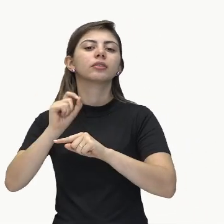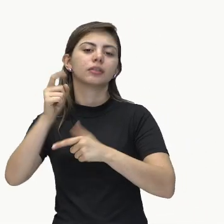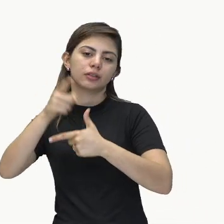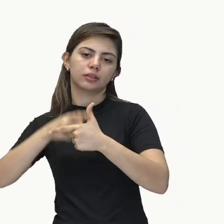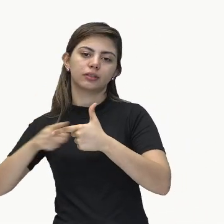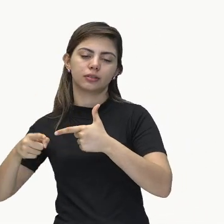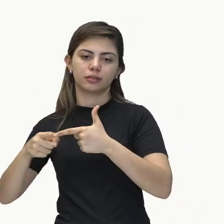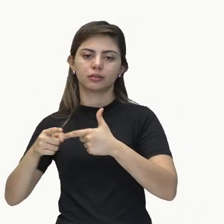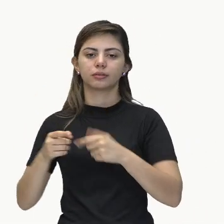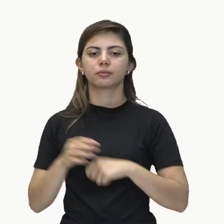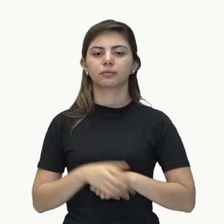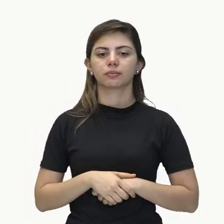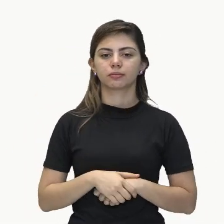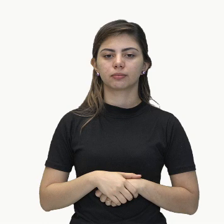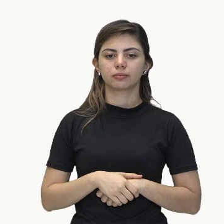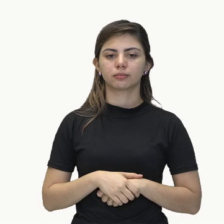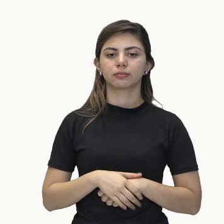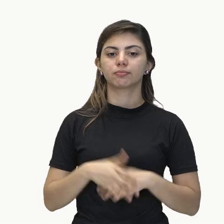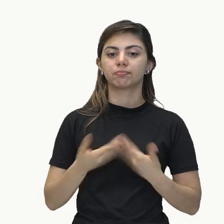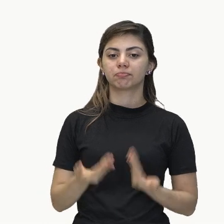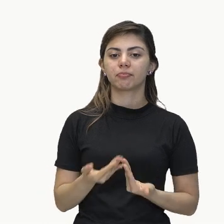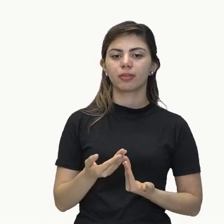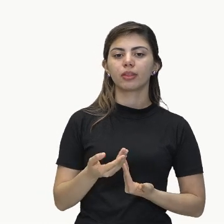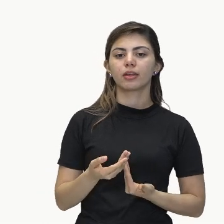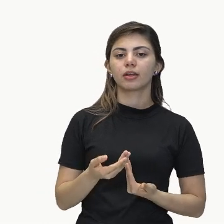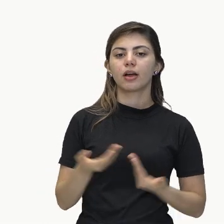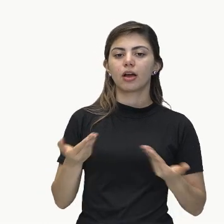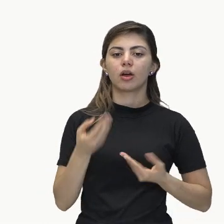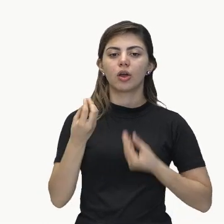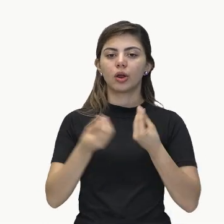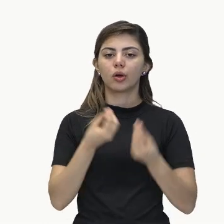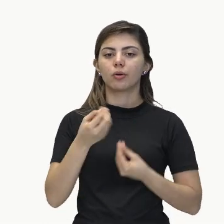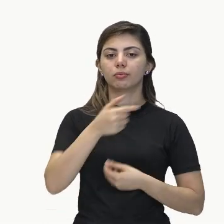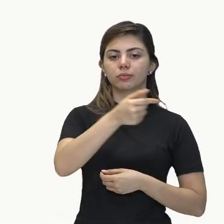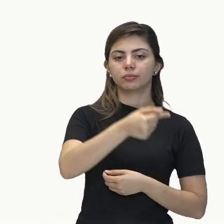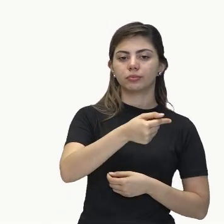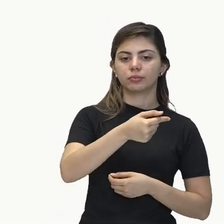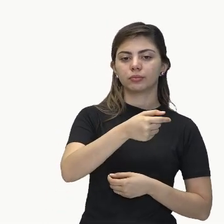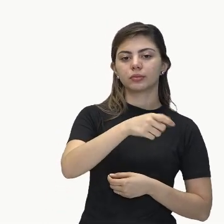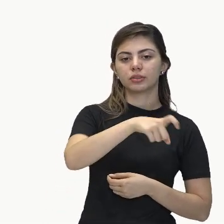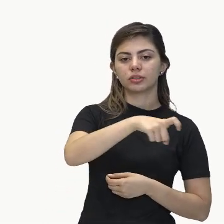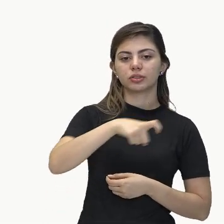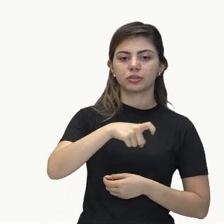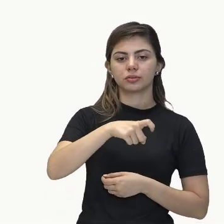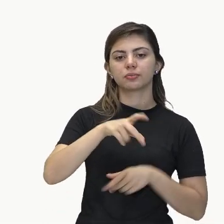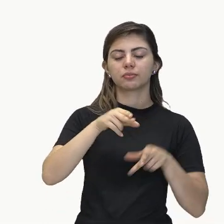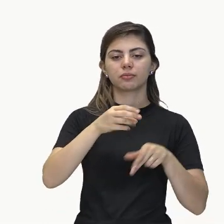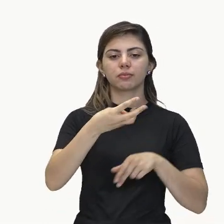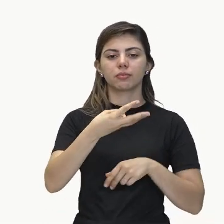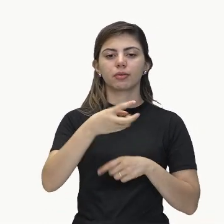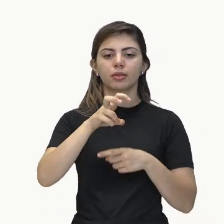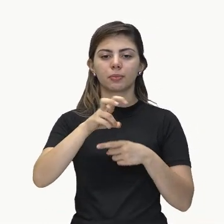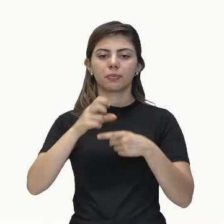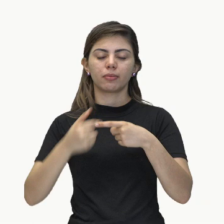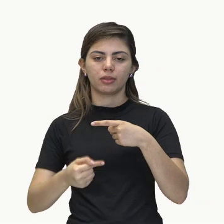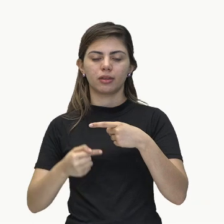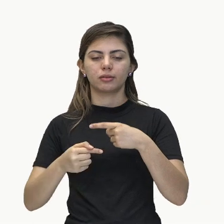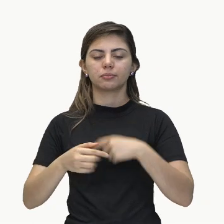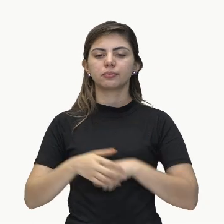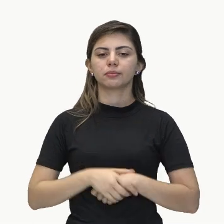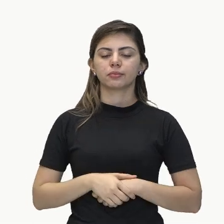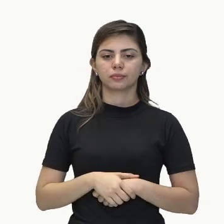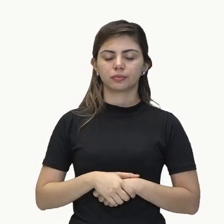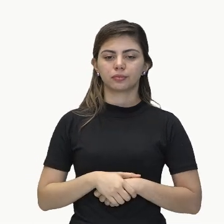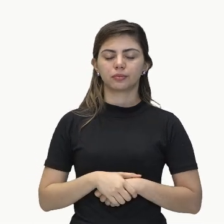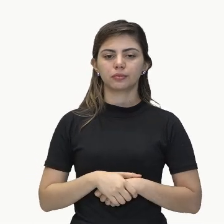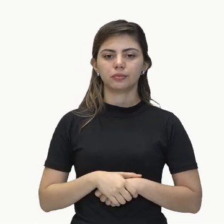divisão. Então, era 7x igual a 35. Agora ficará x igual a 35 dividido